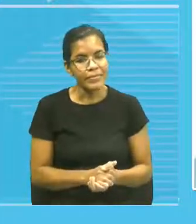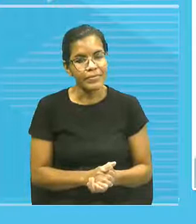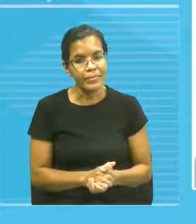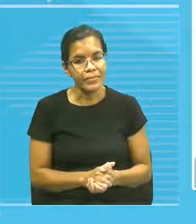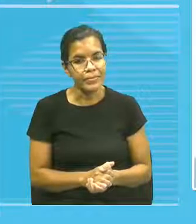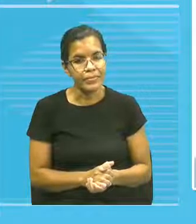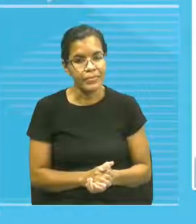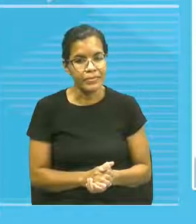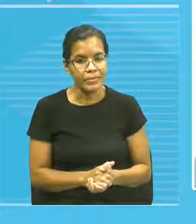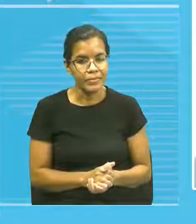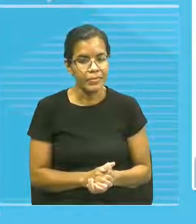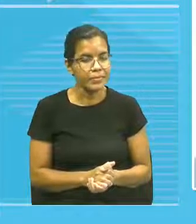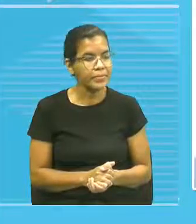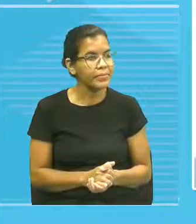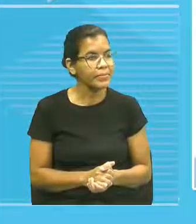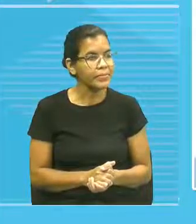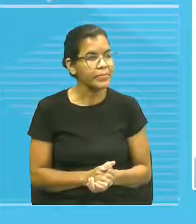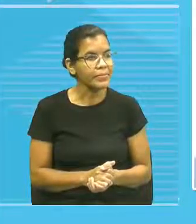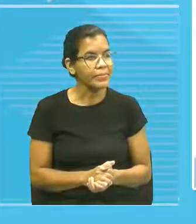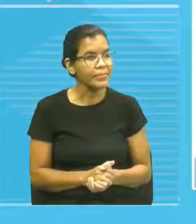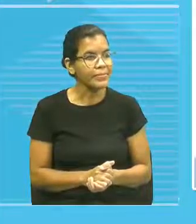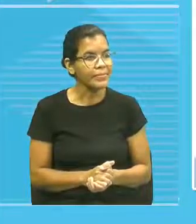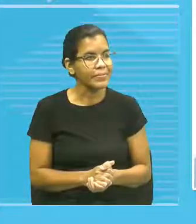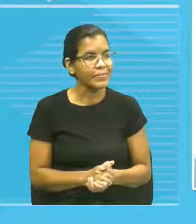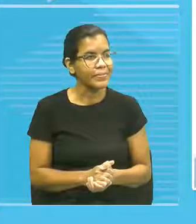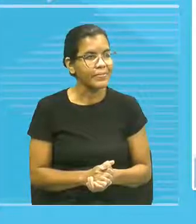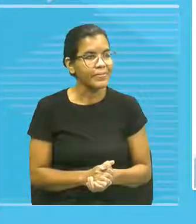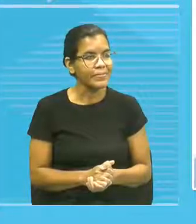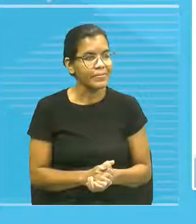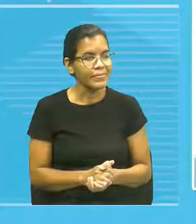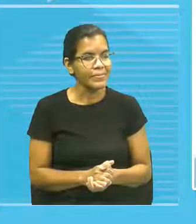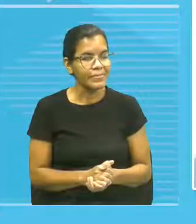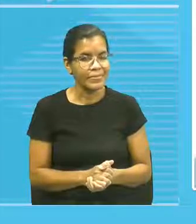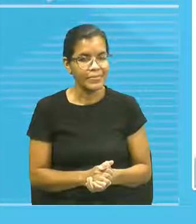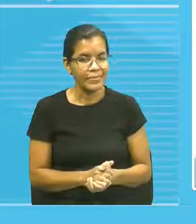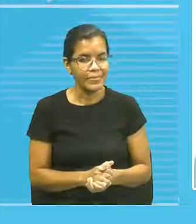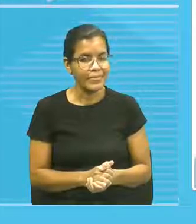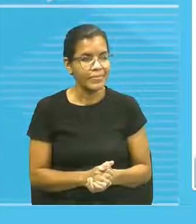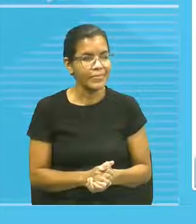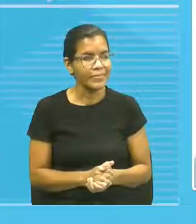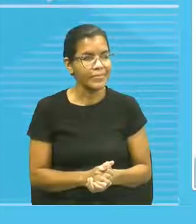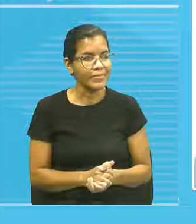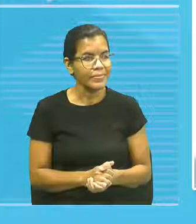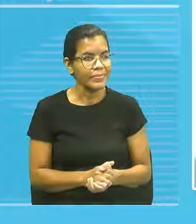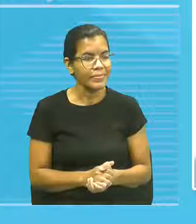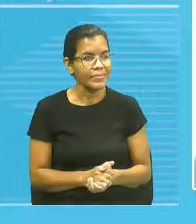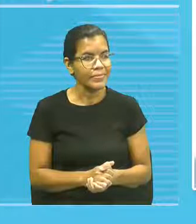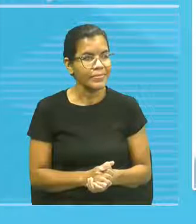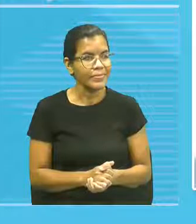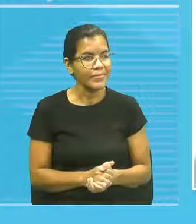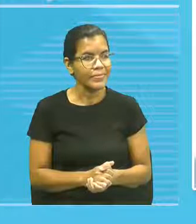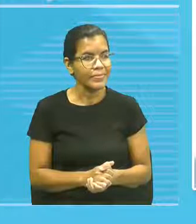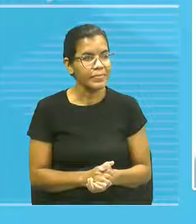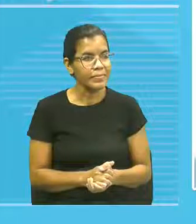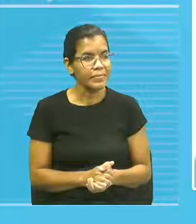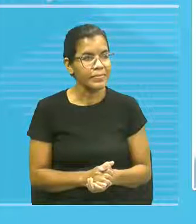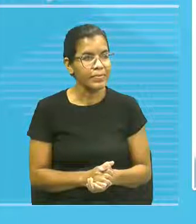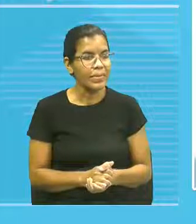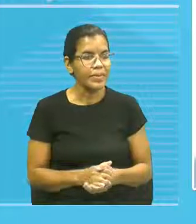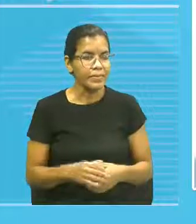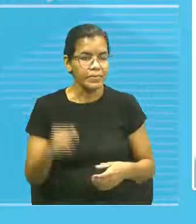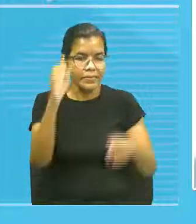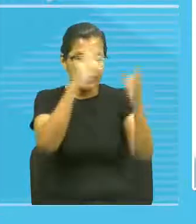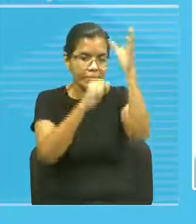em peso. Tem uma pessoa acolá que é pesada. Acaba carregando demais Isaías Coelho. Olha aí. Vamos